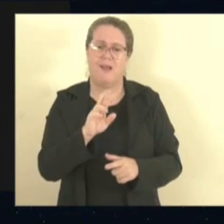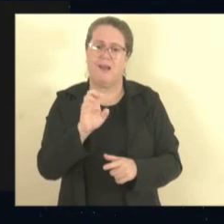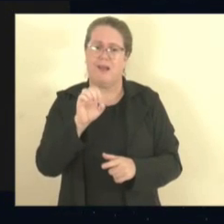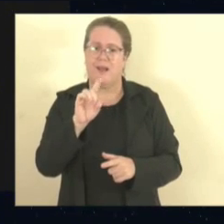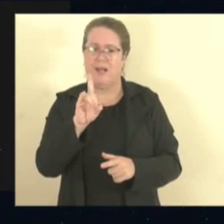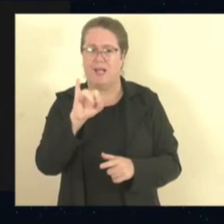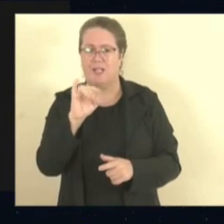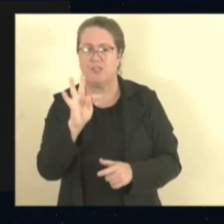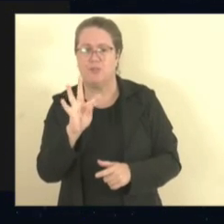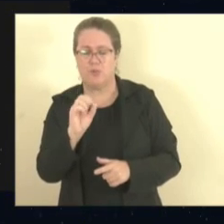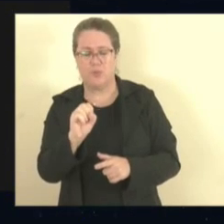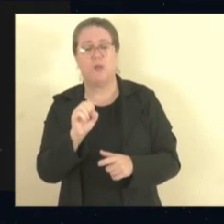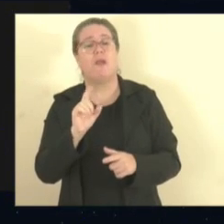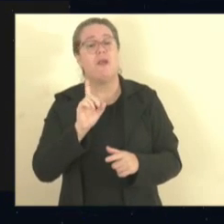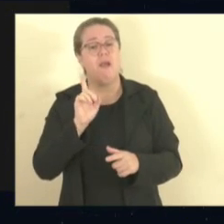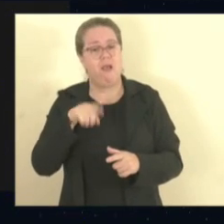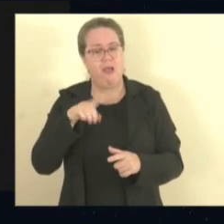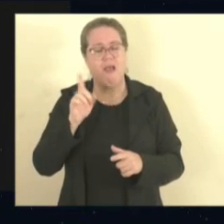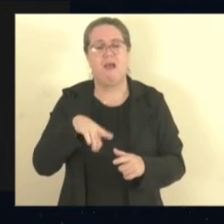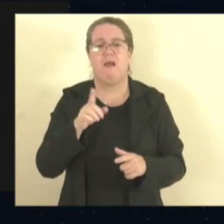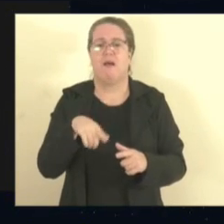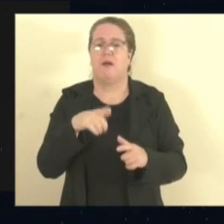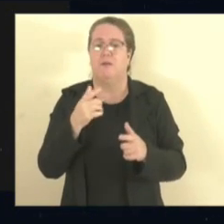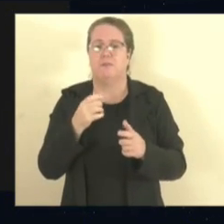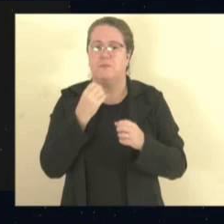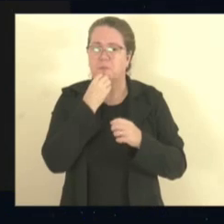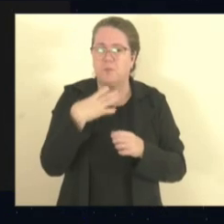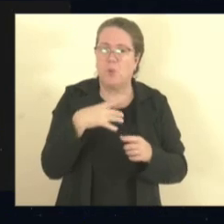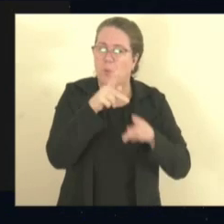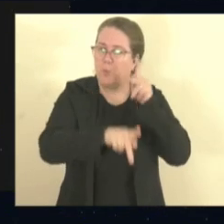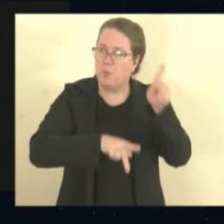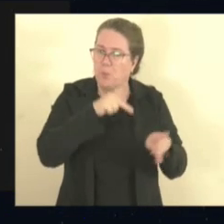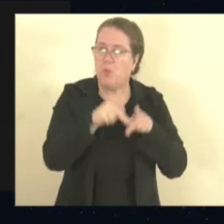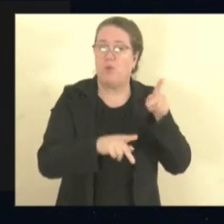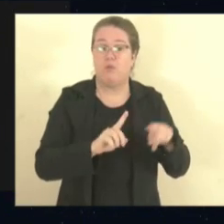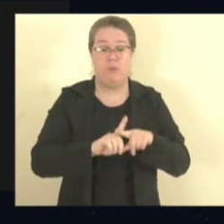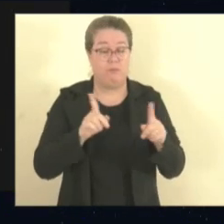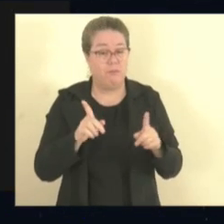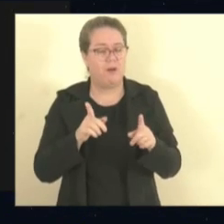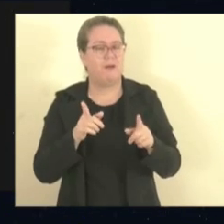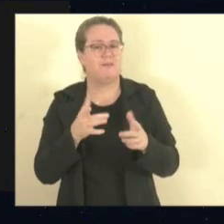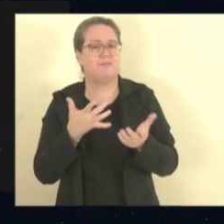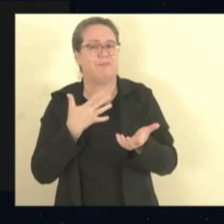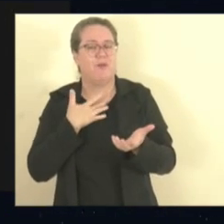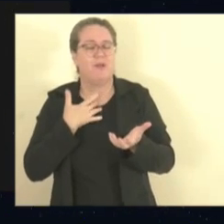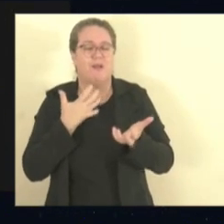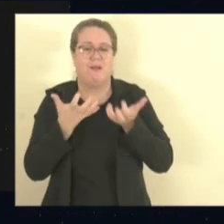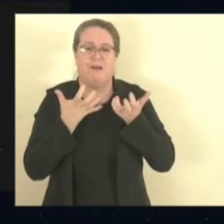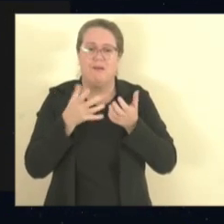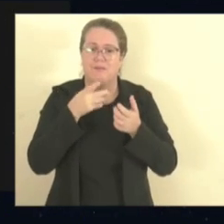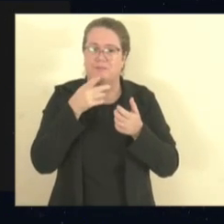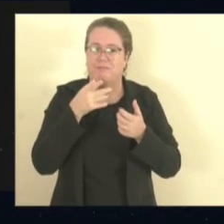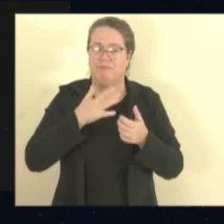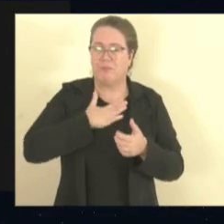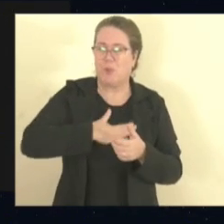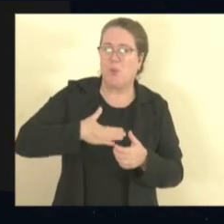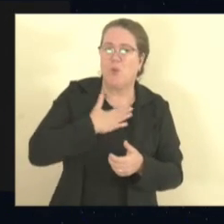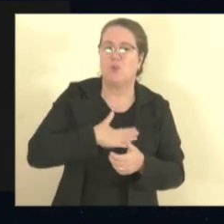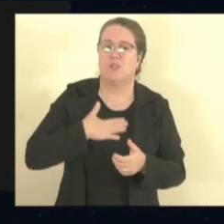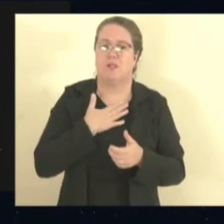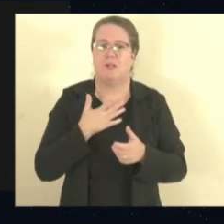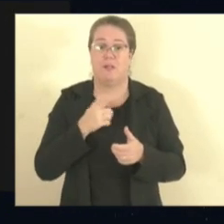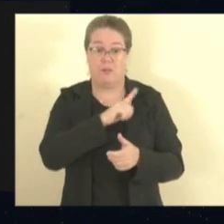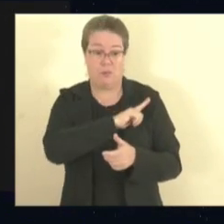úteis para a população, o meu voto será contrário, tá? Por esses dois motivos. E peço, gostaria que o